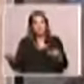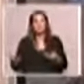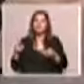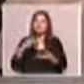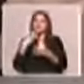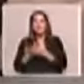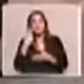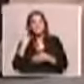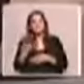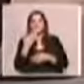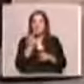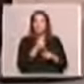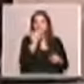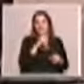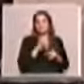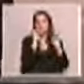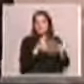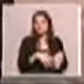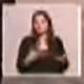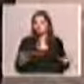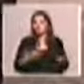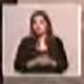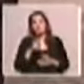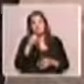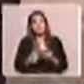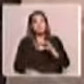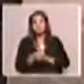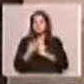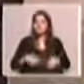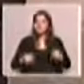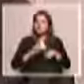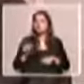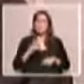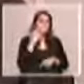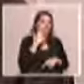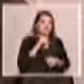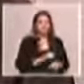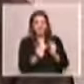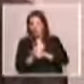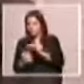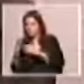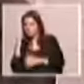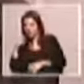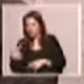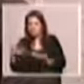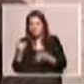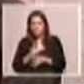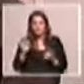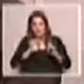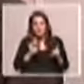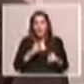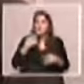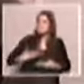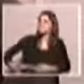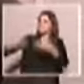nova vida àquilo que à partida seria apenas lixo. E seria uma coisa diferente, não é? Não é uma embalagem dar origem a uma embalagem, mas uma embalagem dar origem a outra coisa que nós possamos também parede,